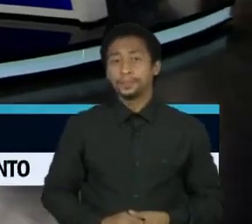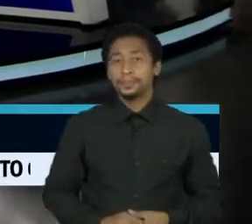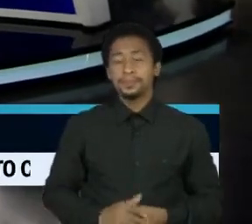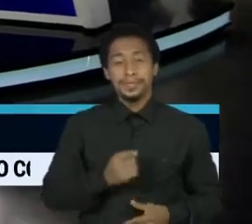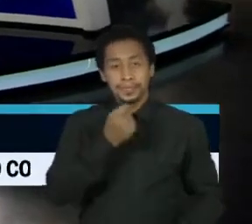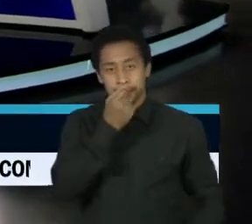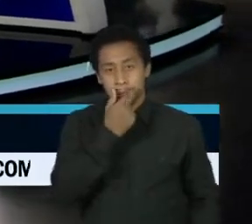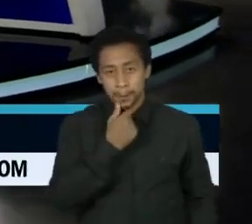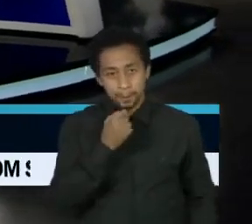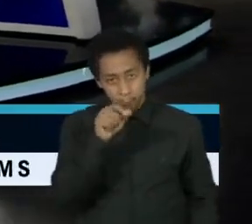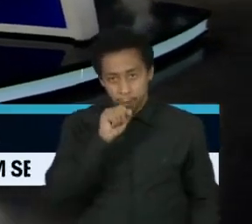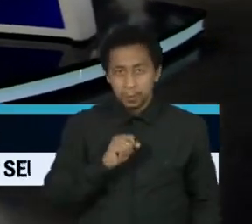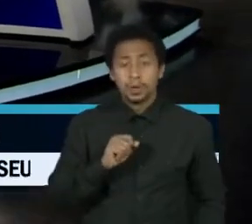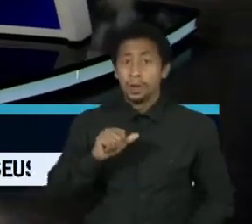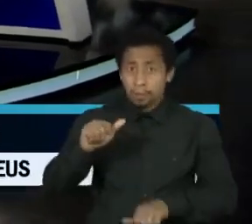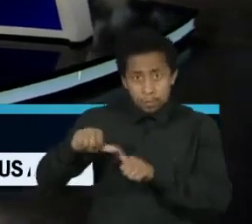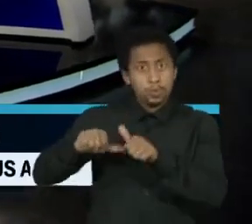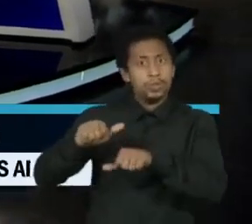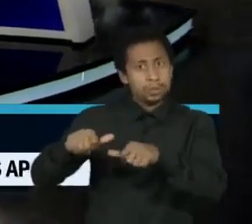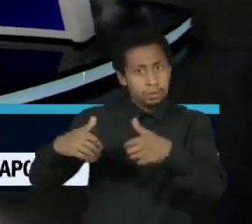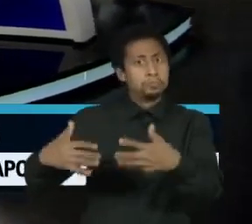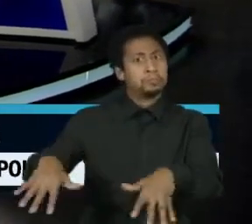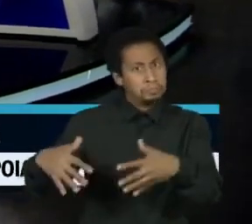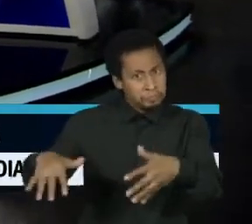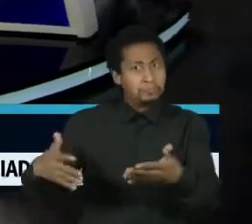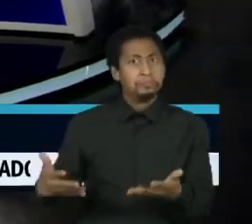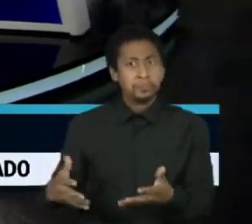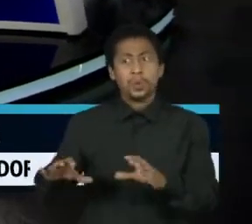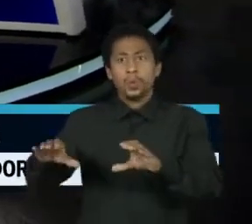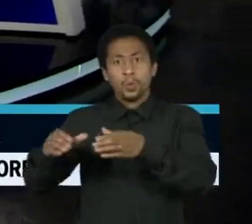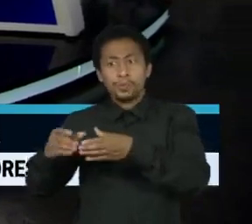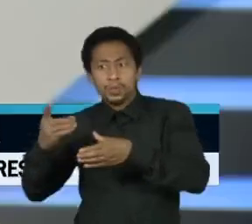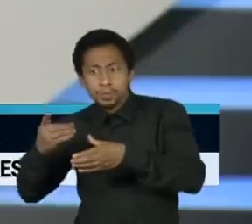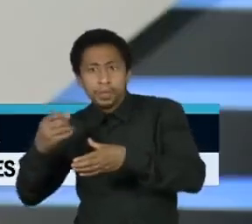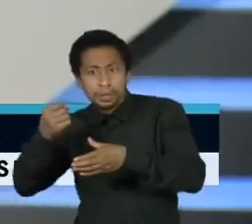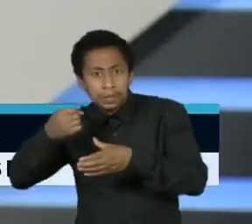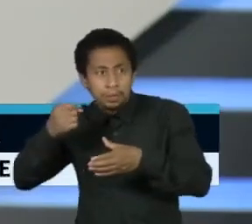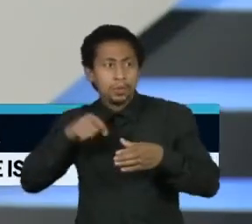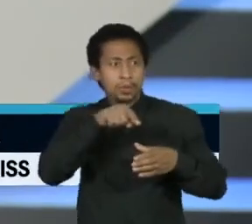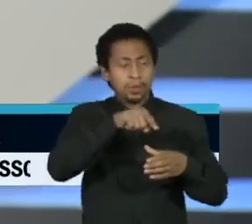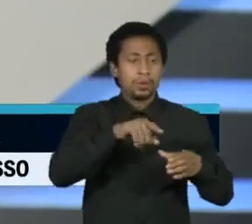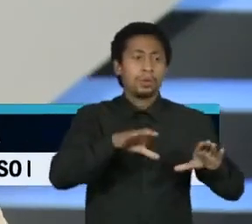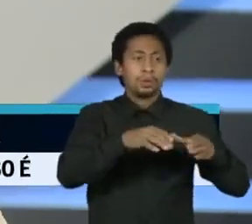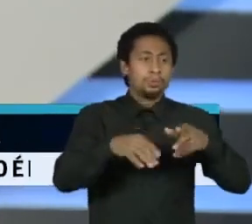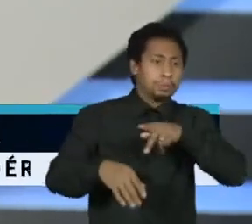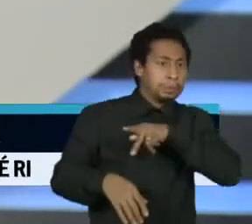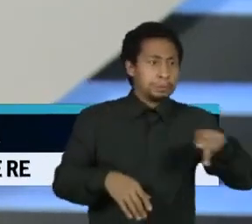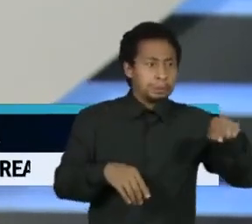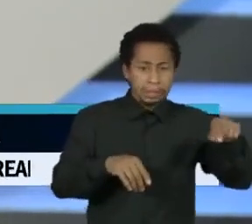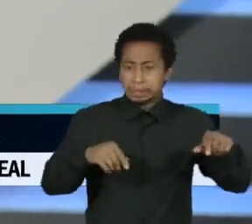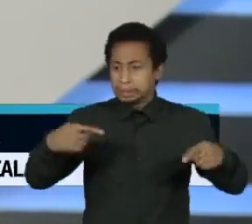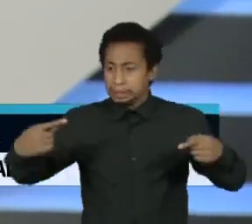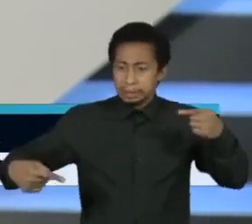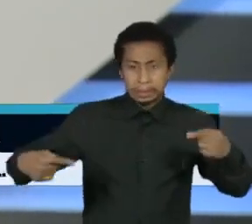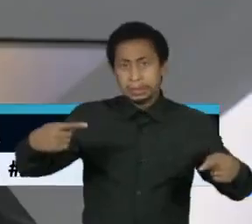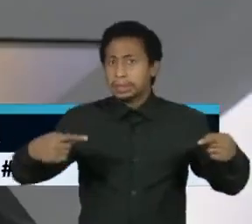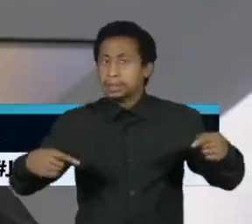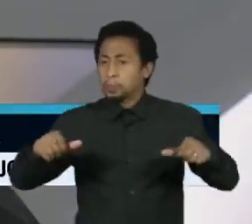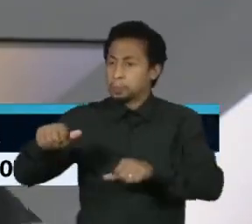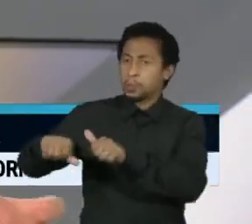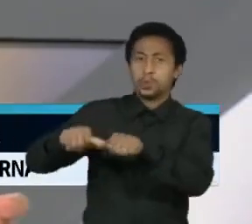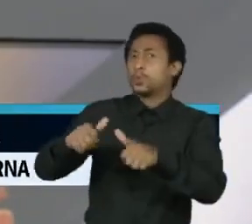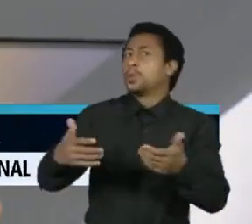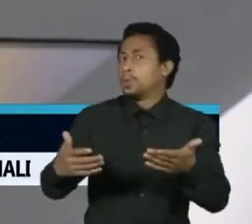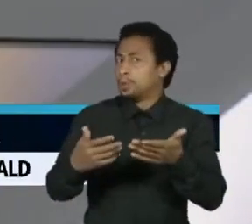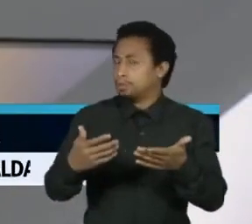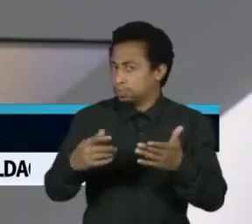Sakamoto, há uma mudança significativa, né, em andamento nas relações entre o Executivo e o Legislativo. Até que ponto isso é bom? Em